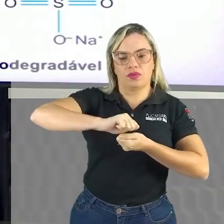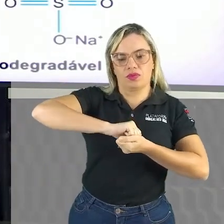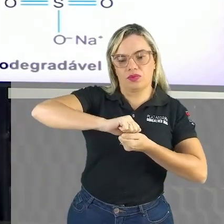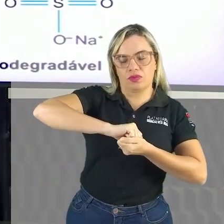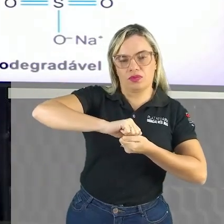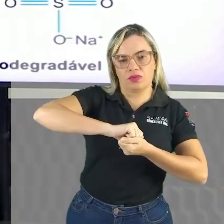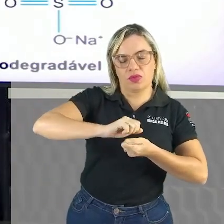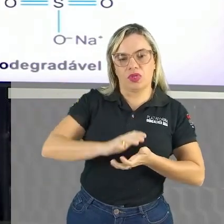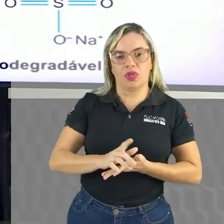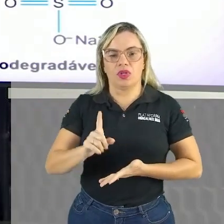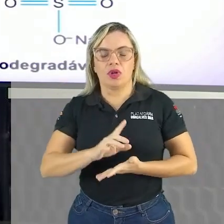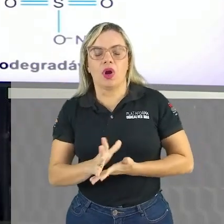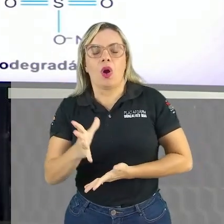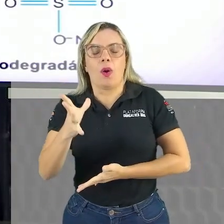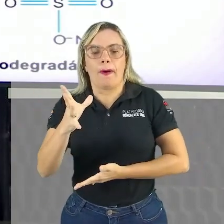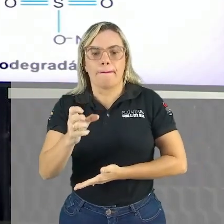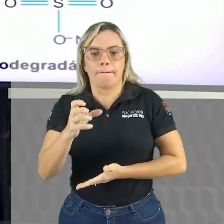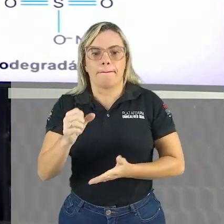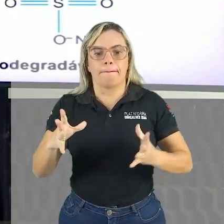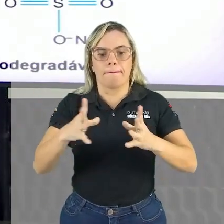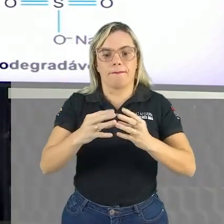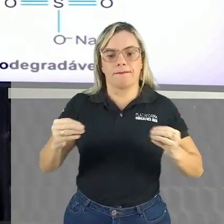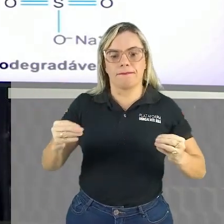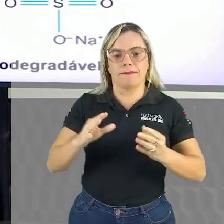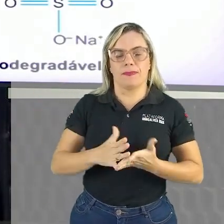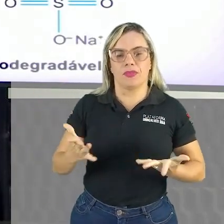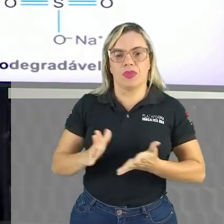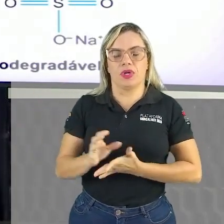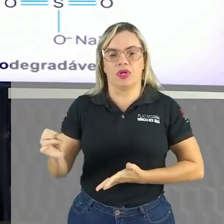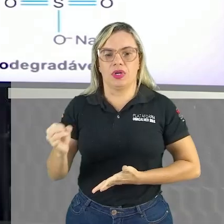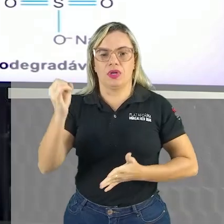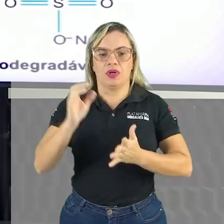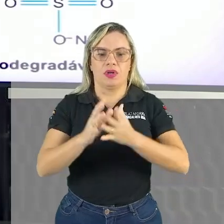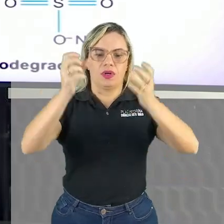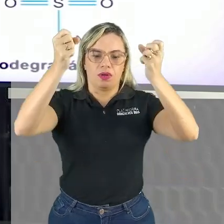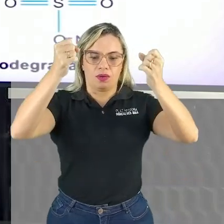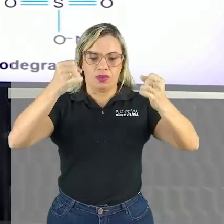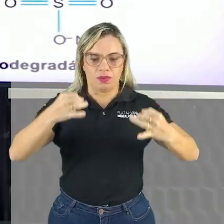Isso aqui é muito importante, gente. Ó, deixa eu explicar uma coisa para você.